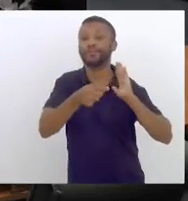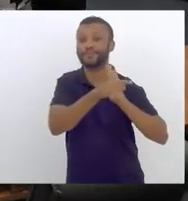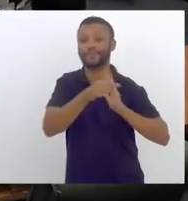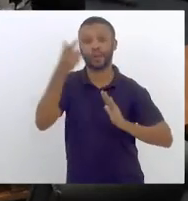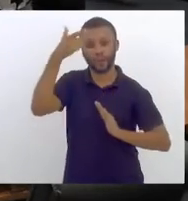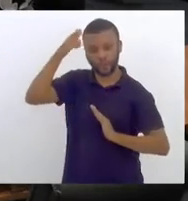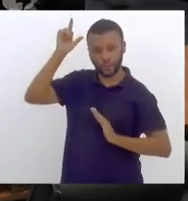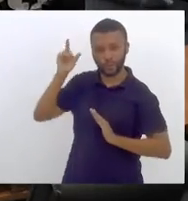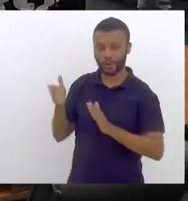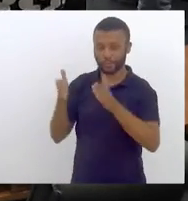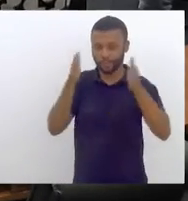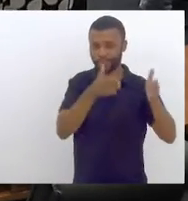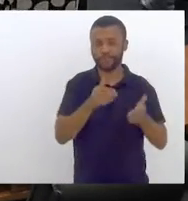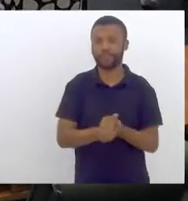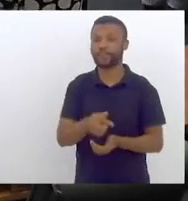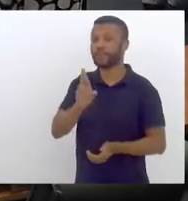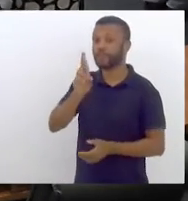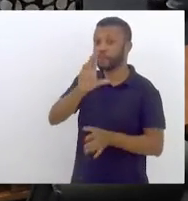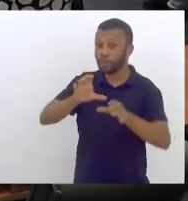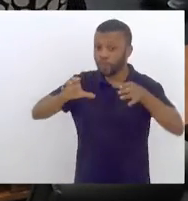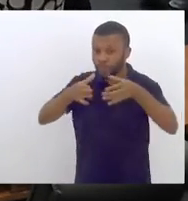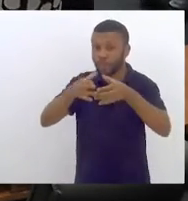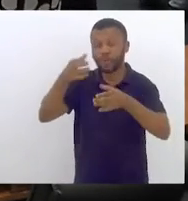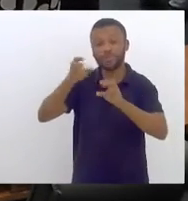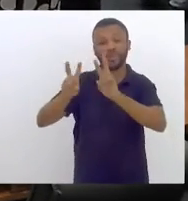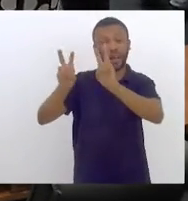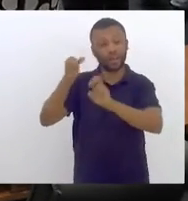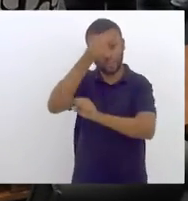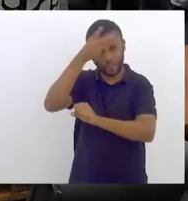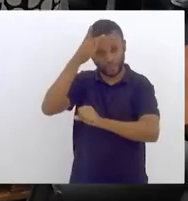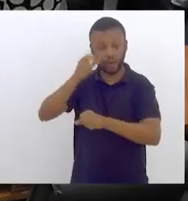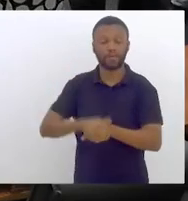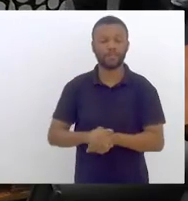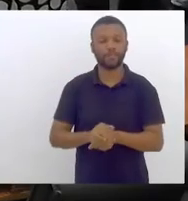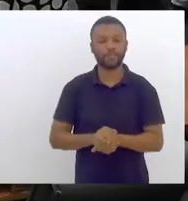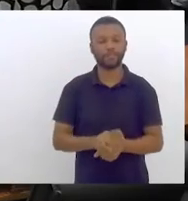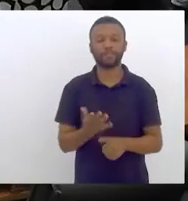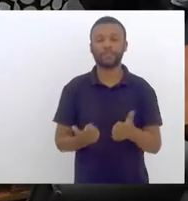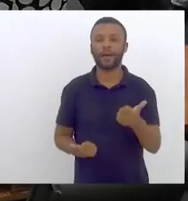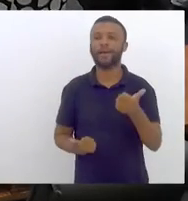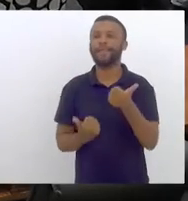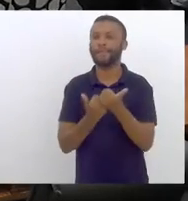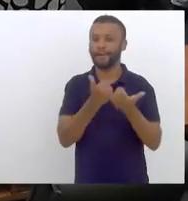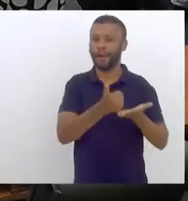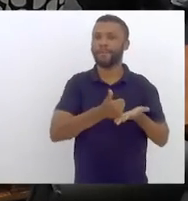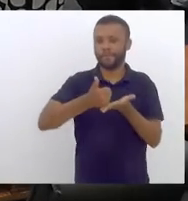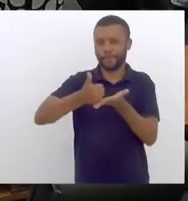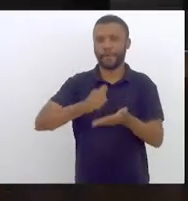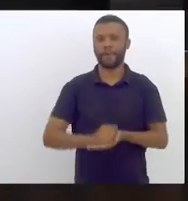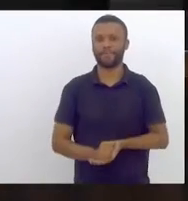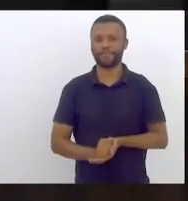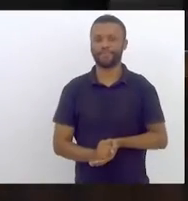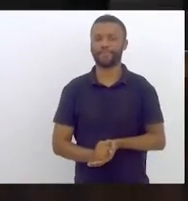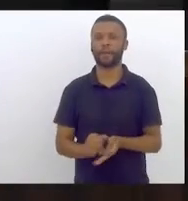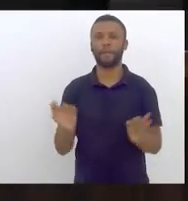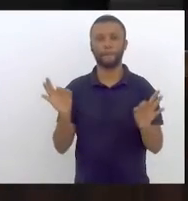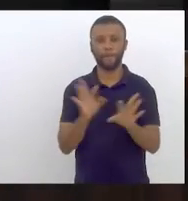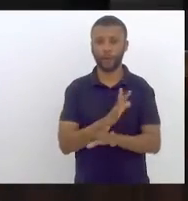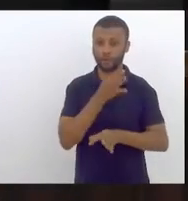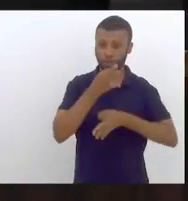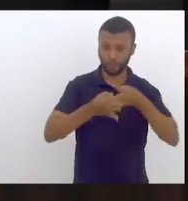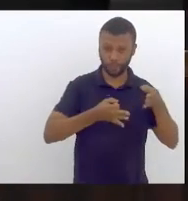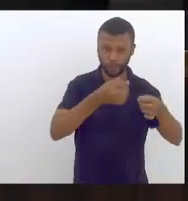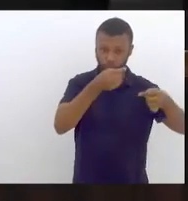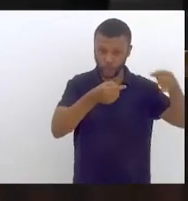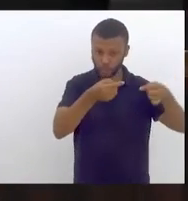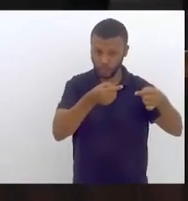Deputado Carlos Macedo, pela Comissão de Assuntos Municipais. Favorável, presidente. Com os pareceres emitidos em discussão, não havendo